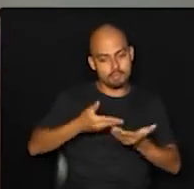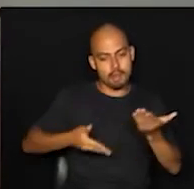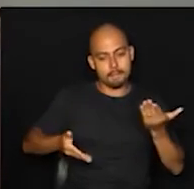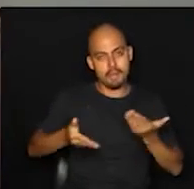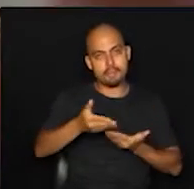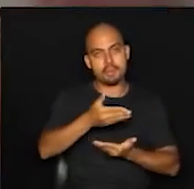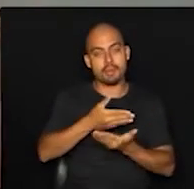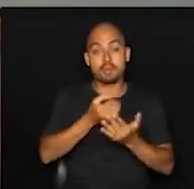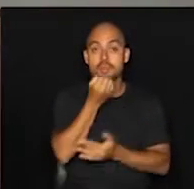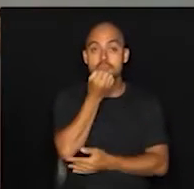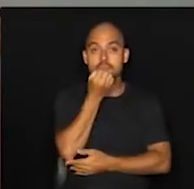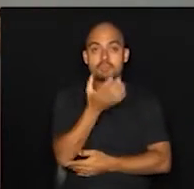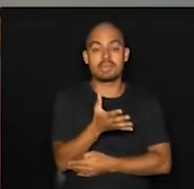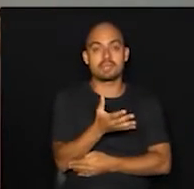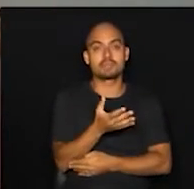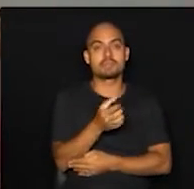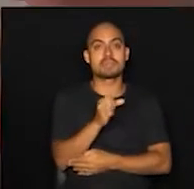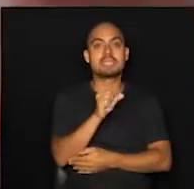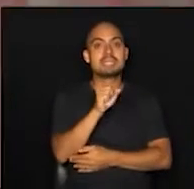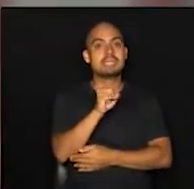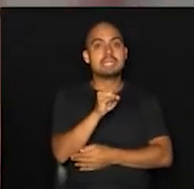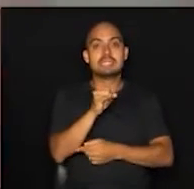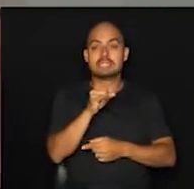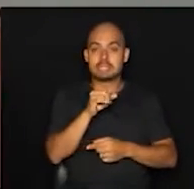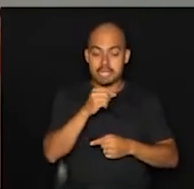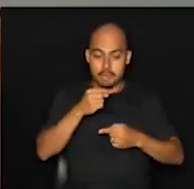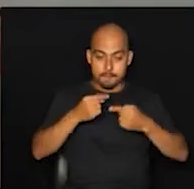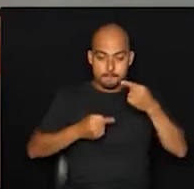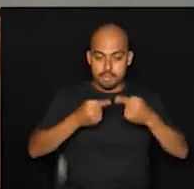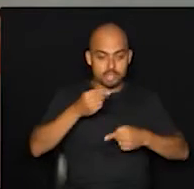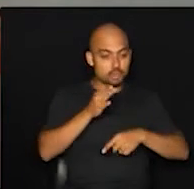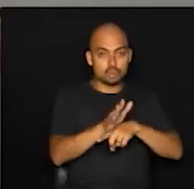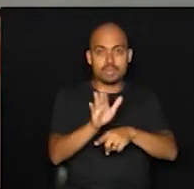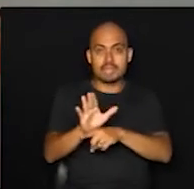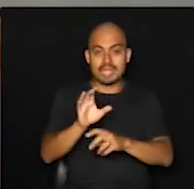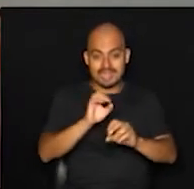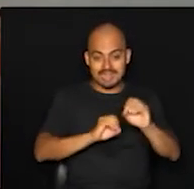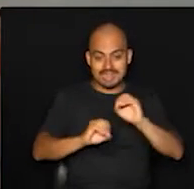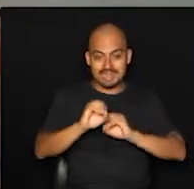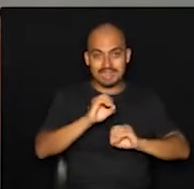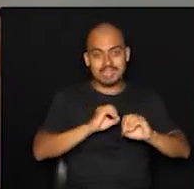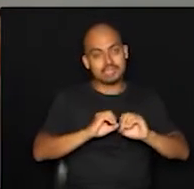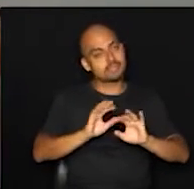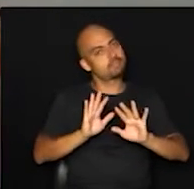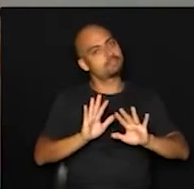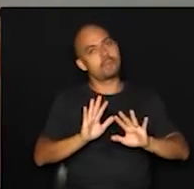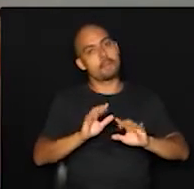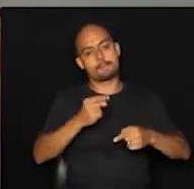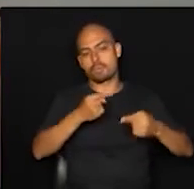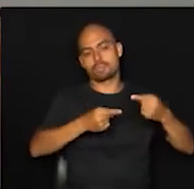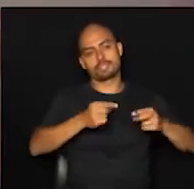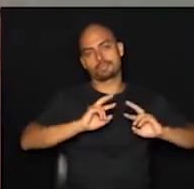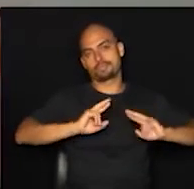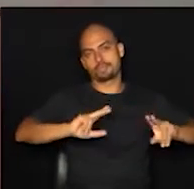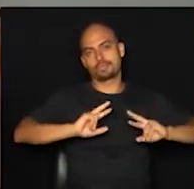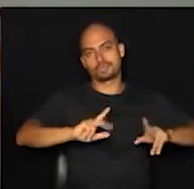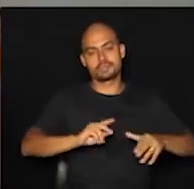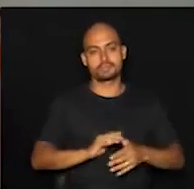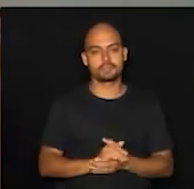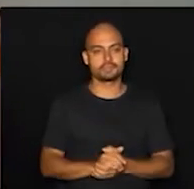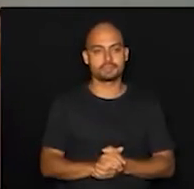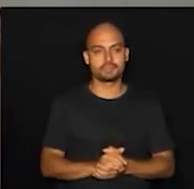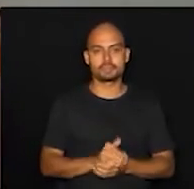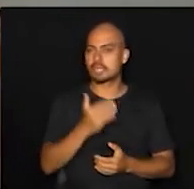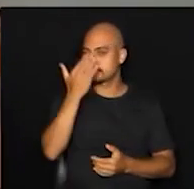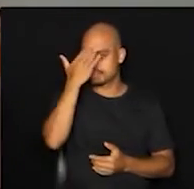comum. Se não for para isso, se a política não for para o bem comum, então isso não é política. E aí ela não